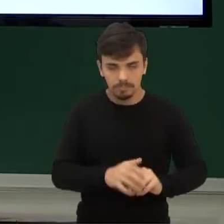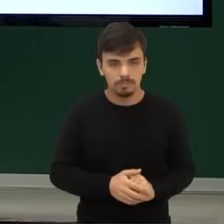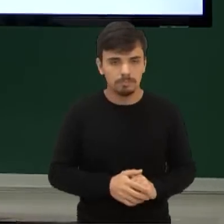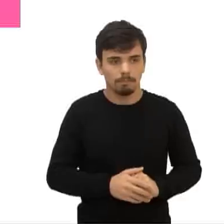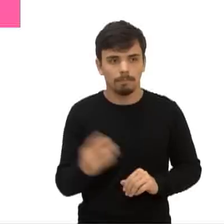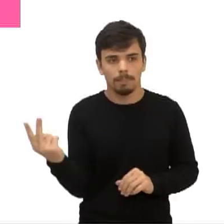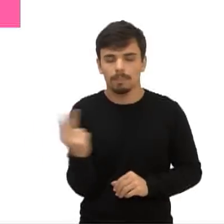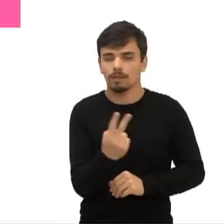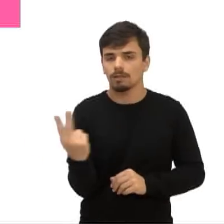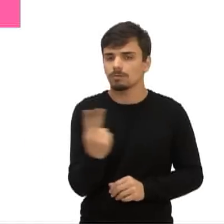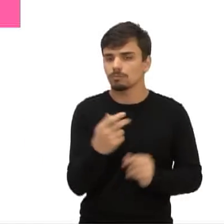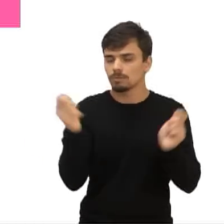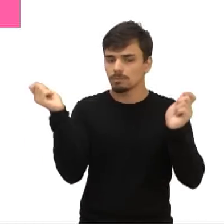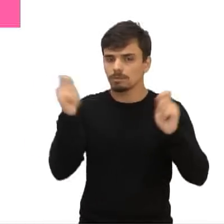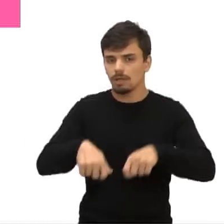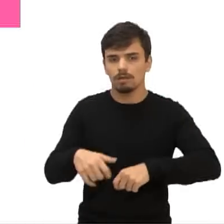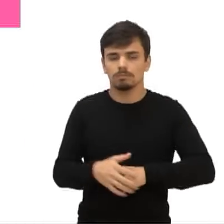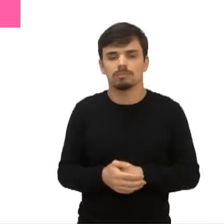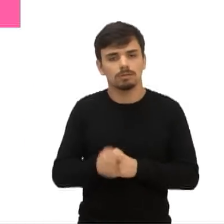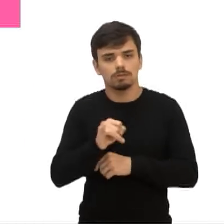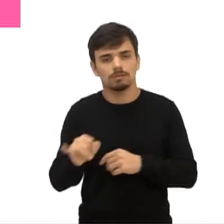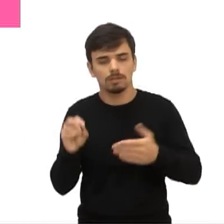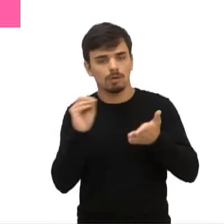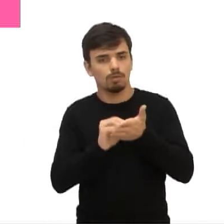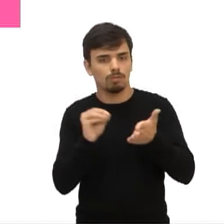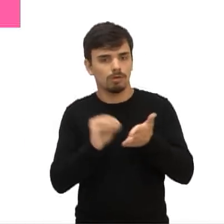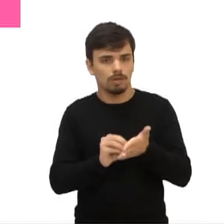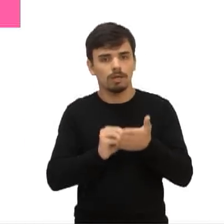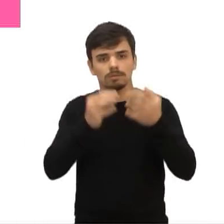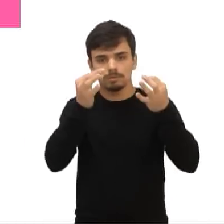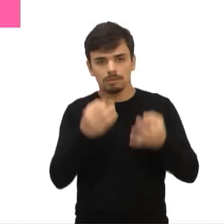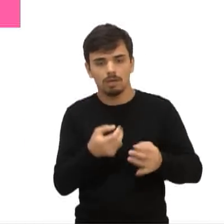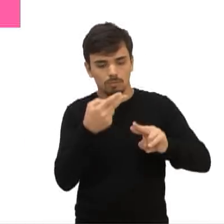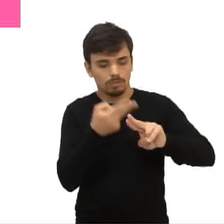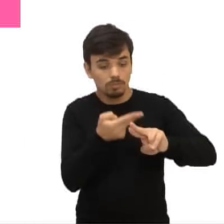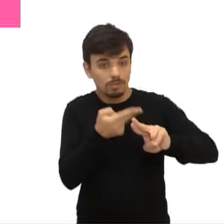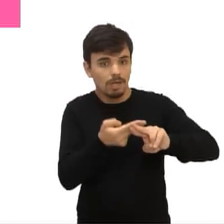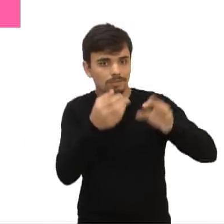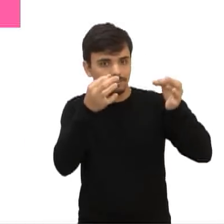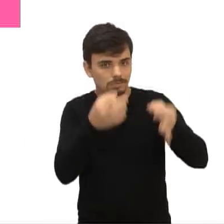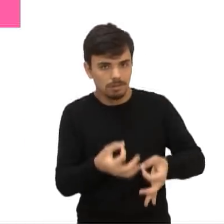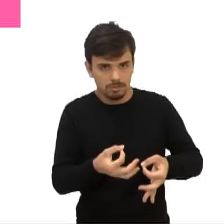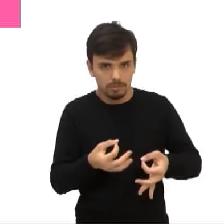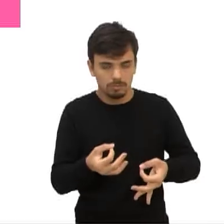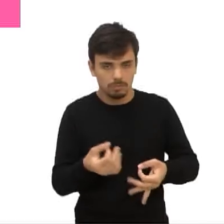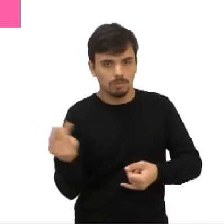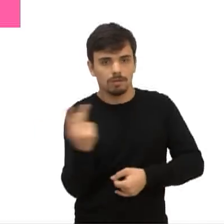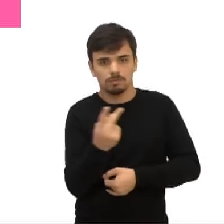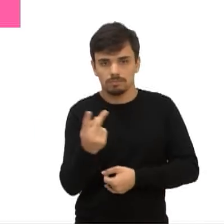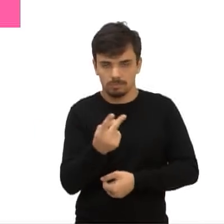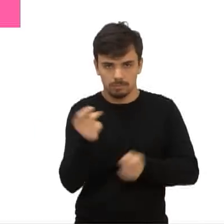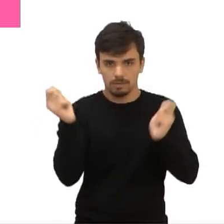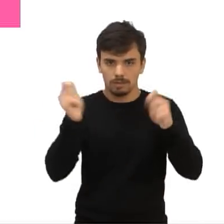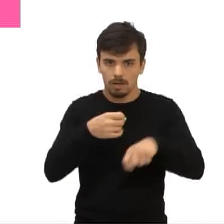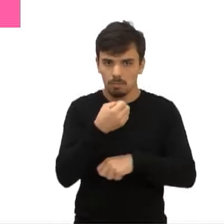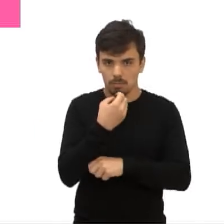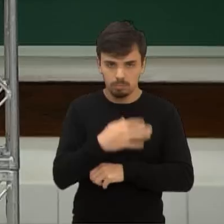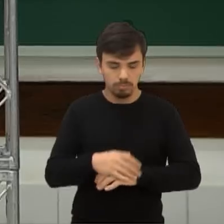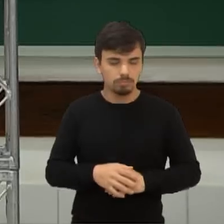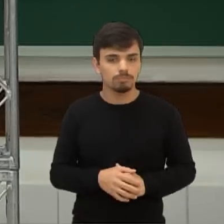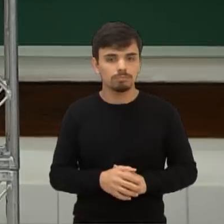são eficientes, tá? Se colocadas da forma correta, as duas são eficazes. Mas um detalhe bem